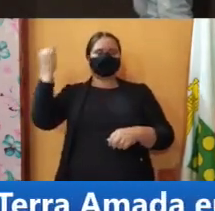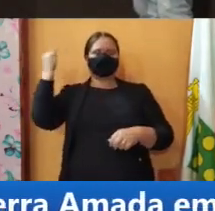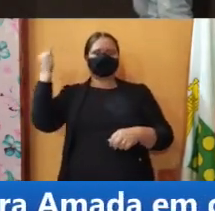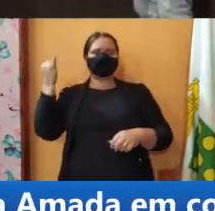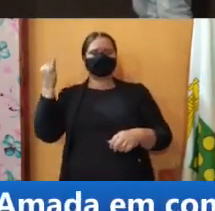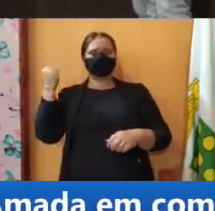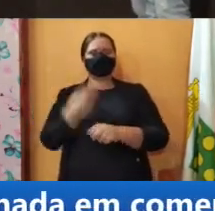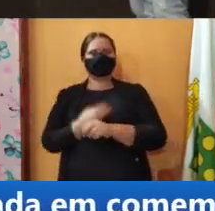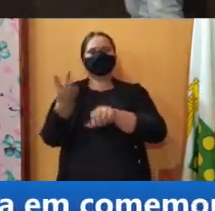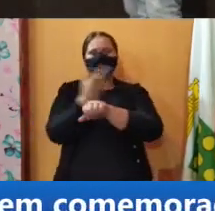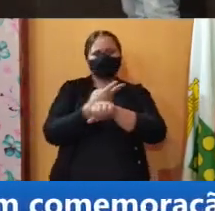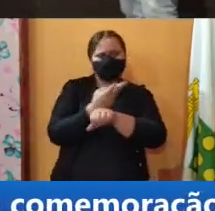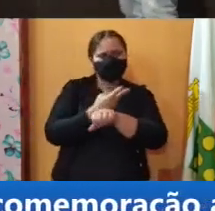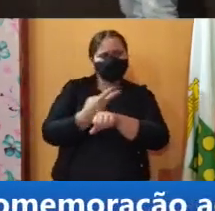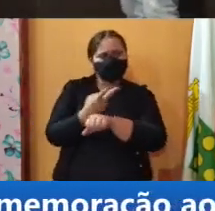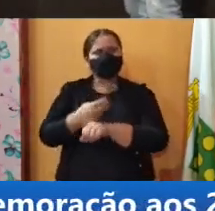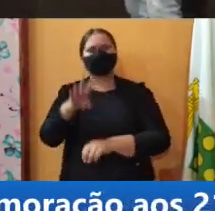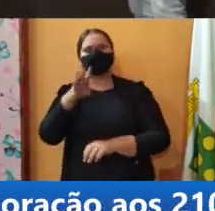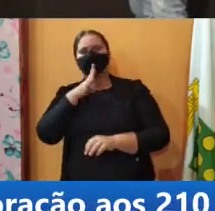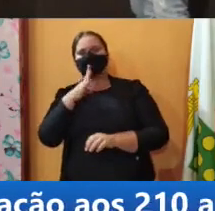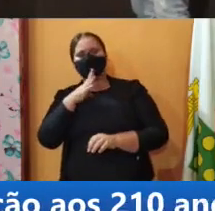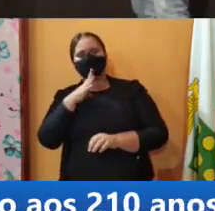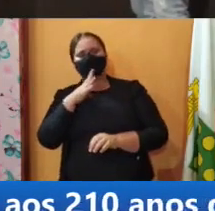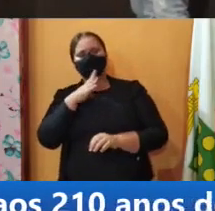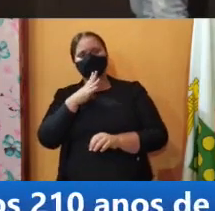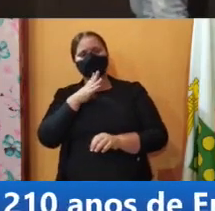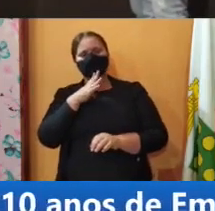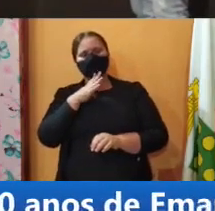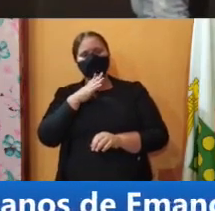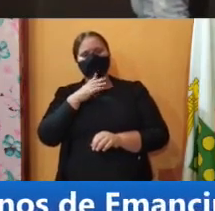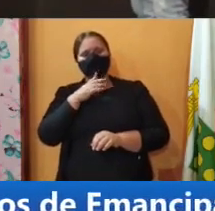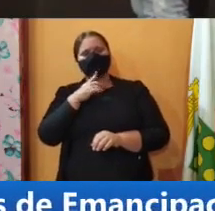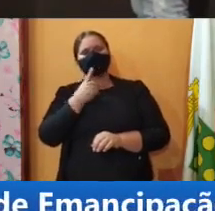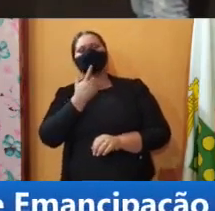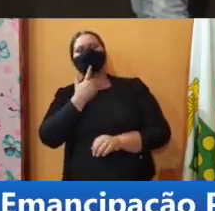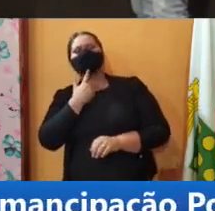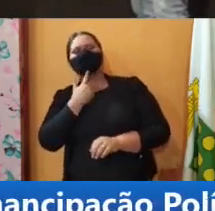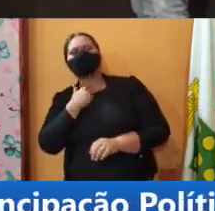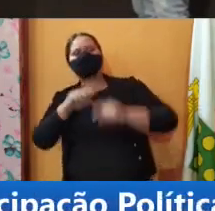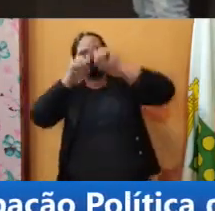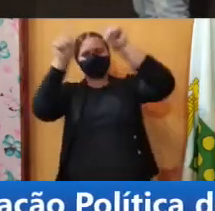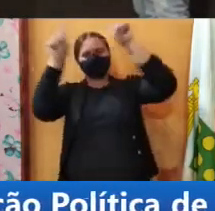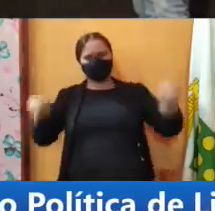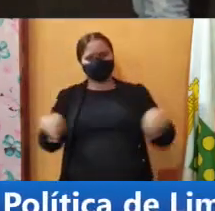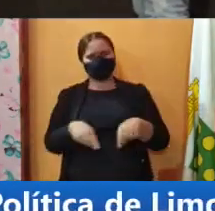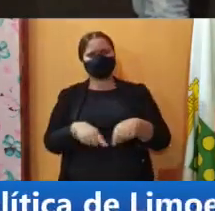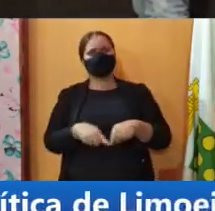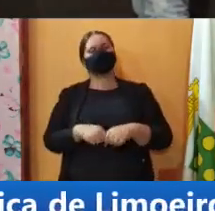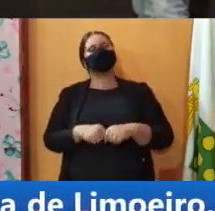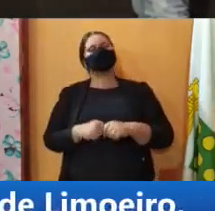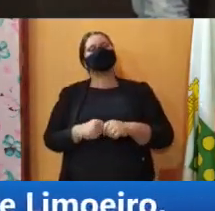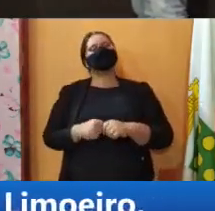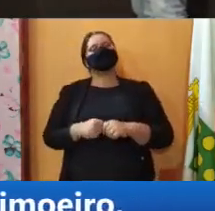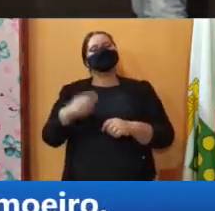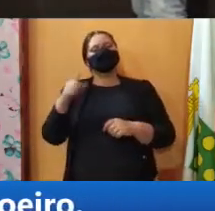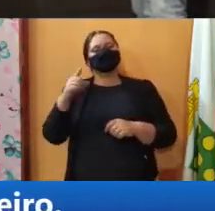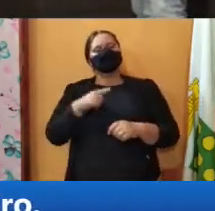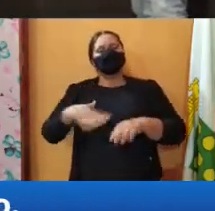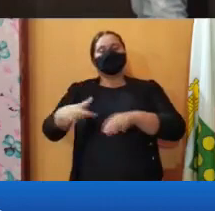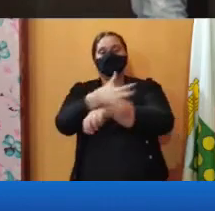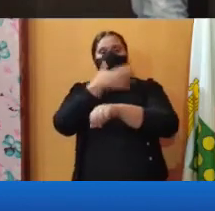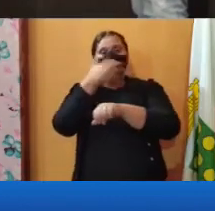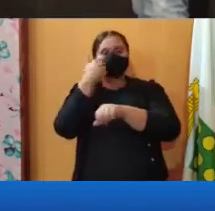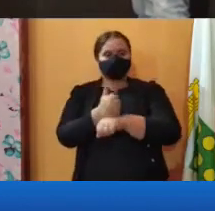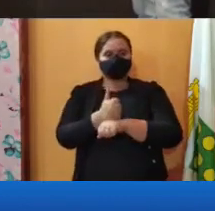Centro Histórico vai idealizar, aproveitar aquele espaço. Nós vamos fazer projeto, edificar o que for necessário. A Praça da